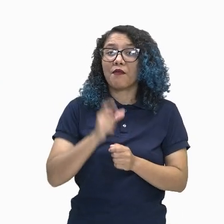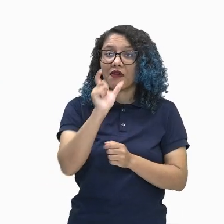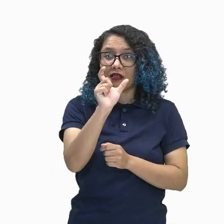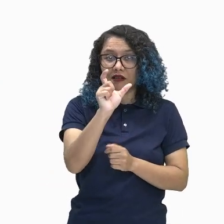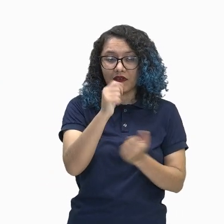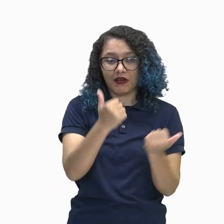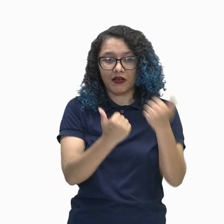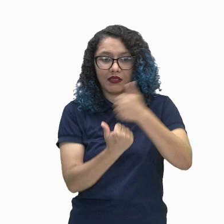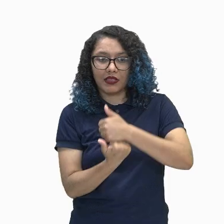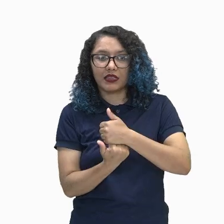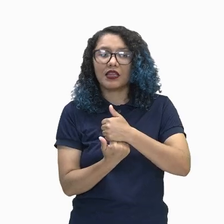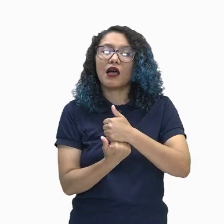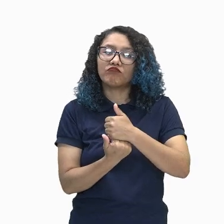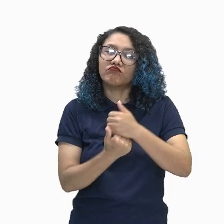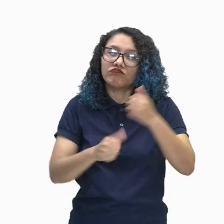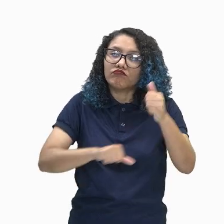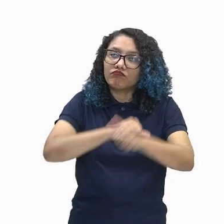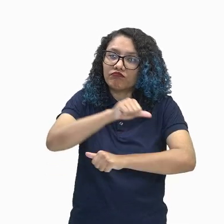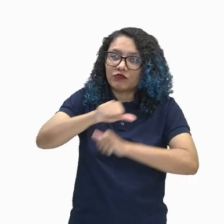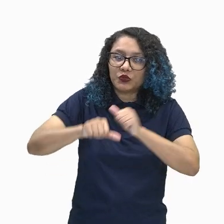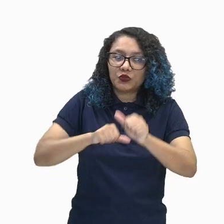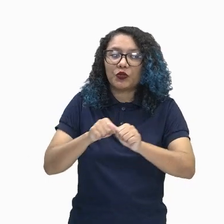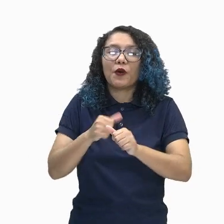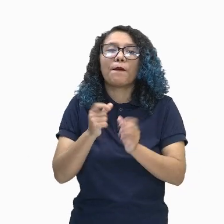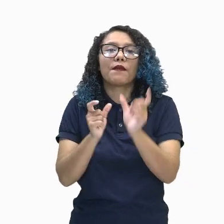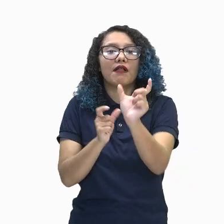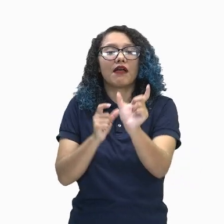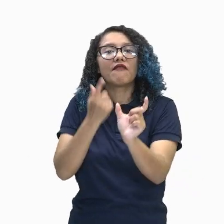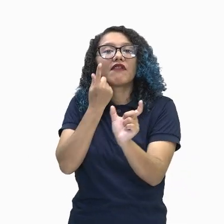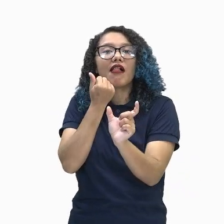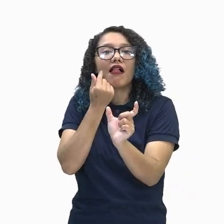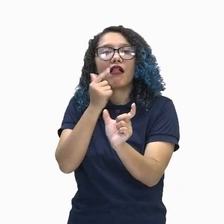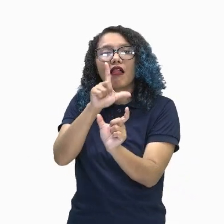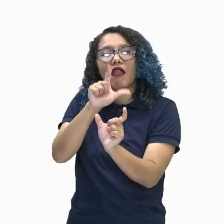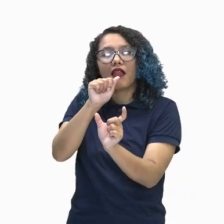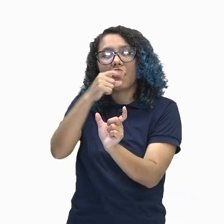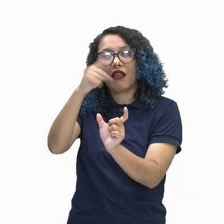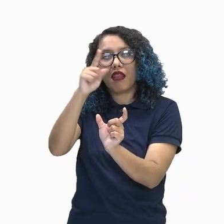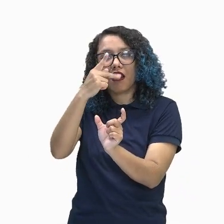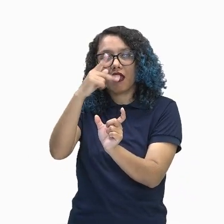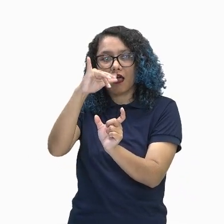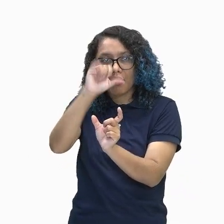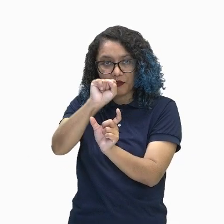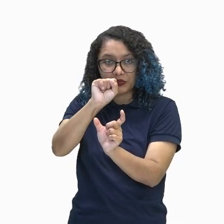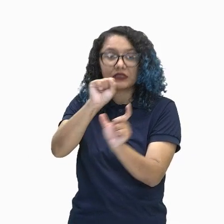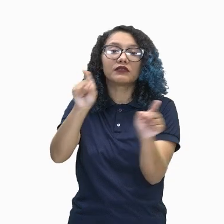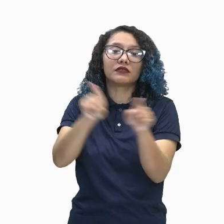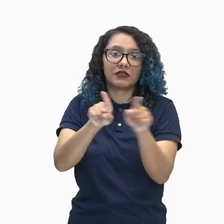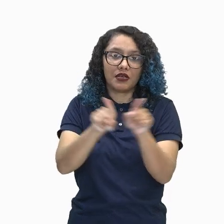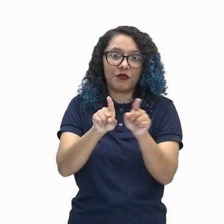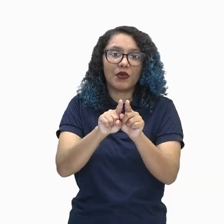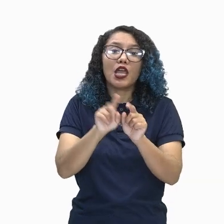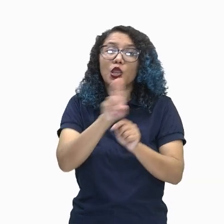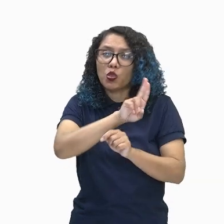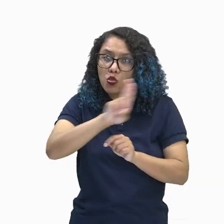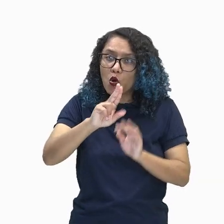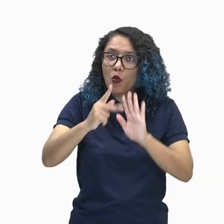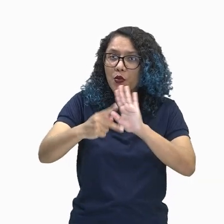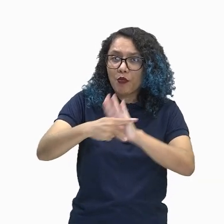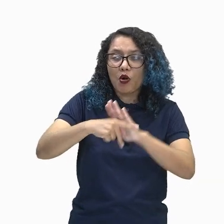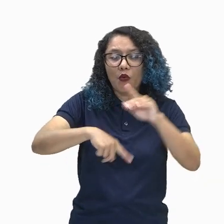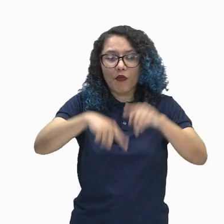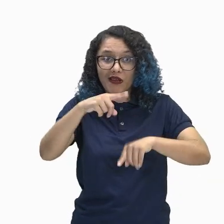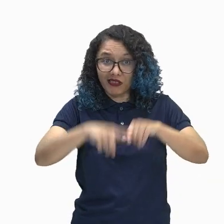pela palavra lápis. Observem que agora a palavra lápis também é uma palavra que nomeia um